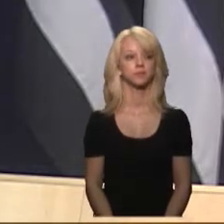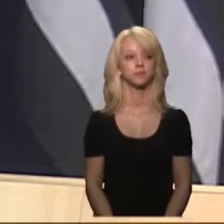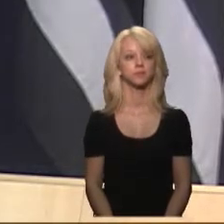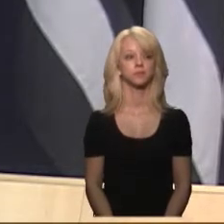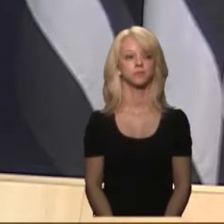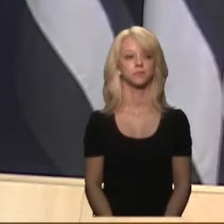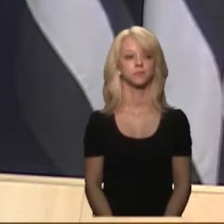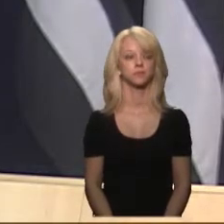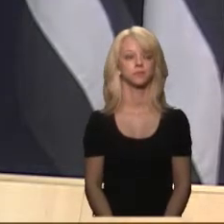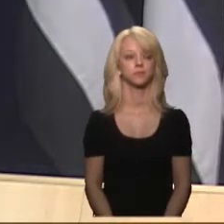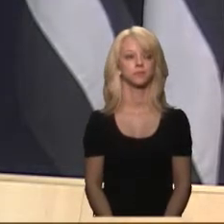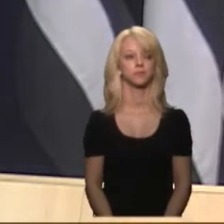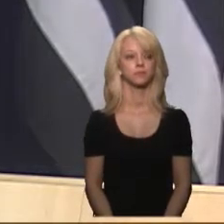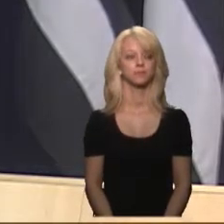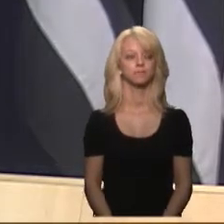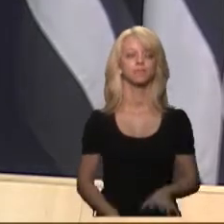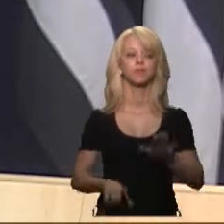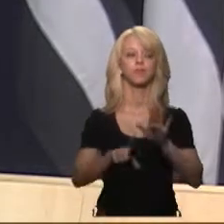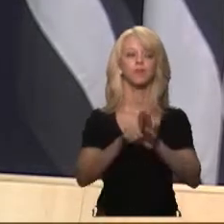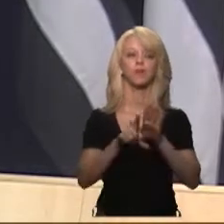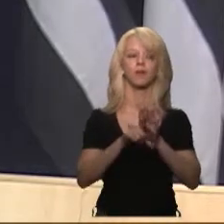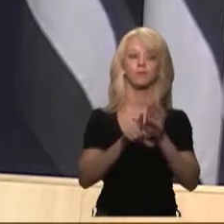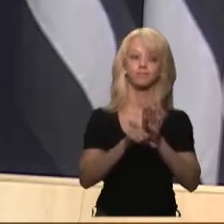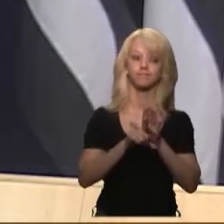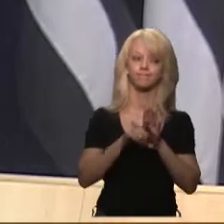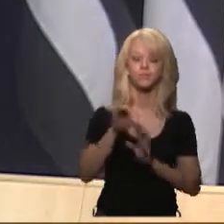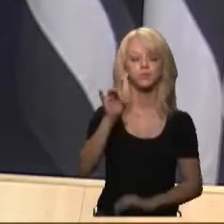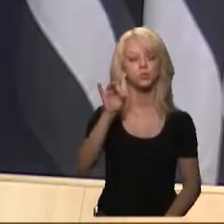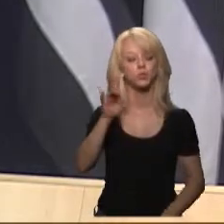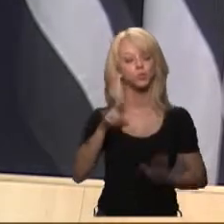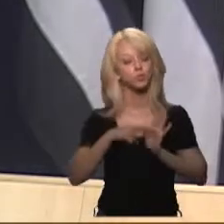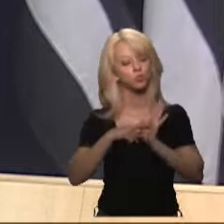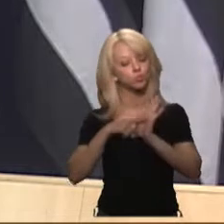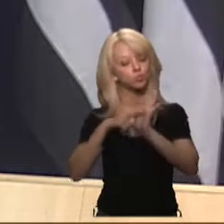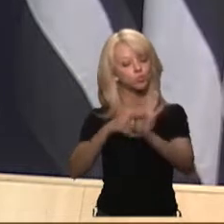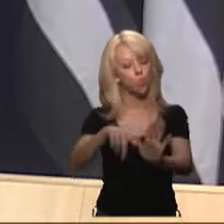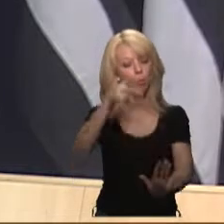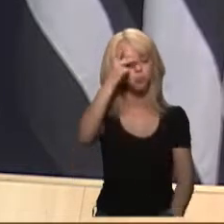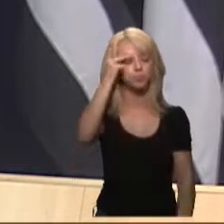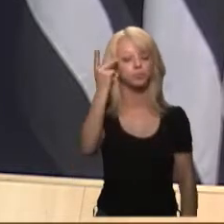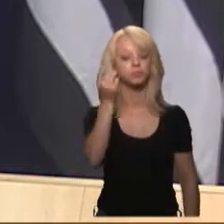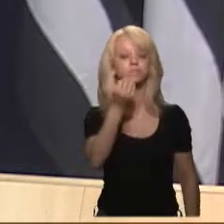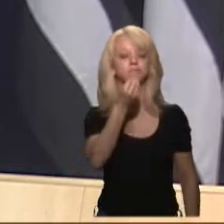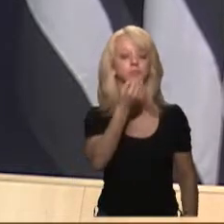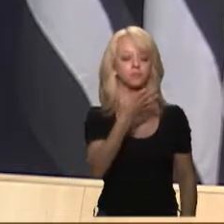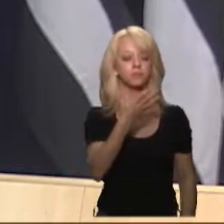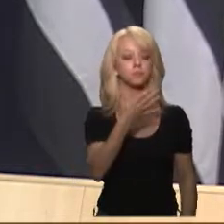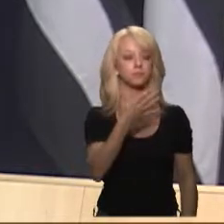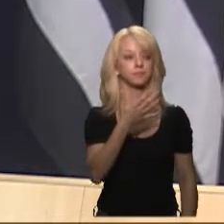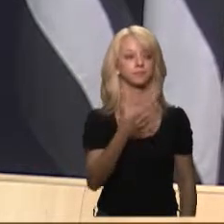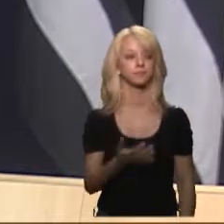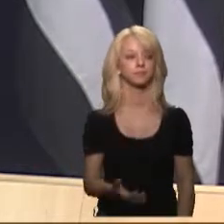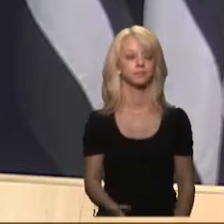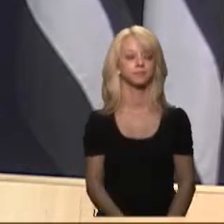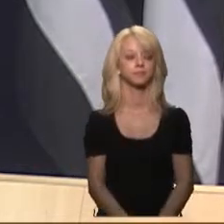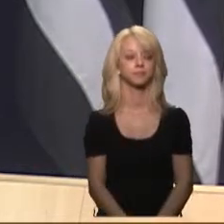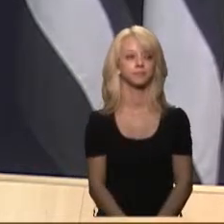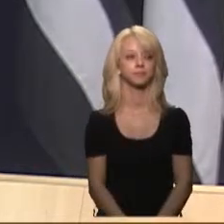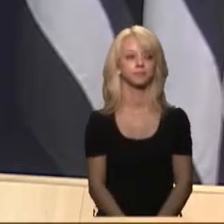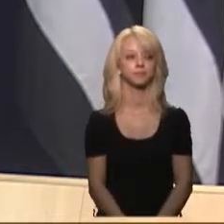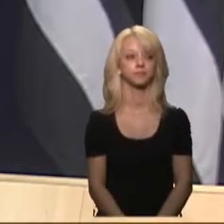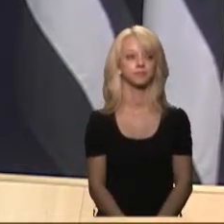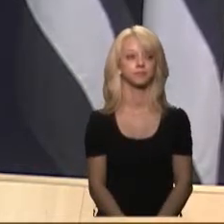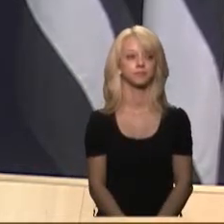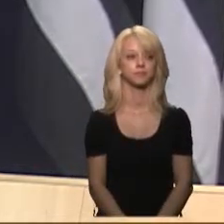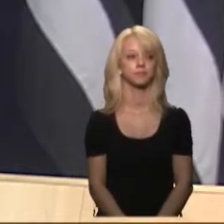Então eu tenho certeza que essa lei só quer atender realmente as pessoas de bem e de caráter da nossa cidade, se não só, não só da nossa